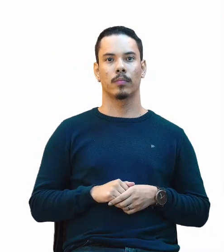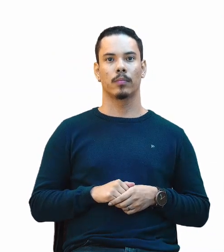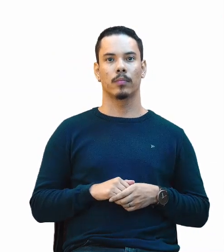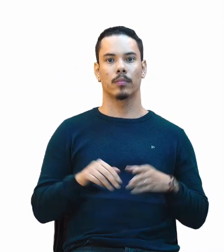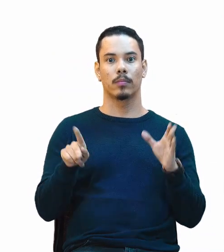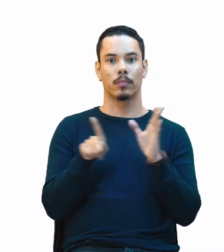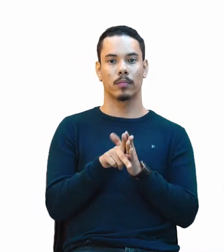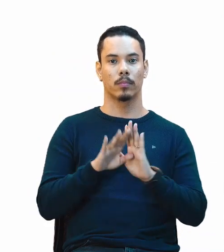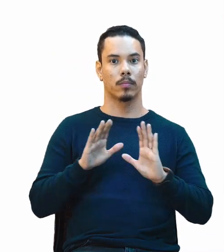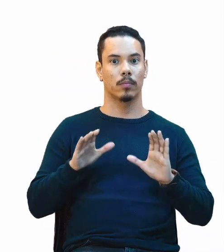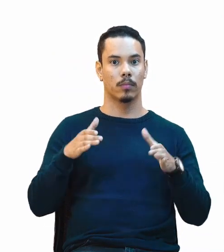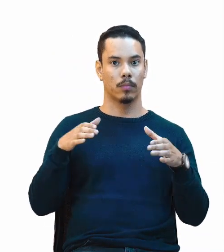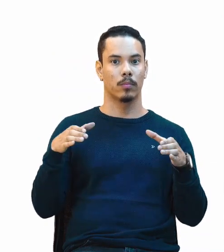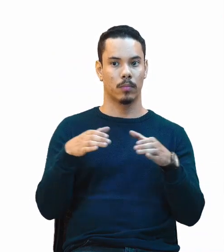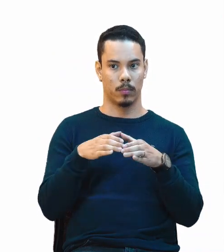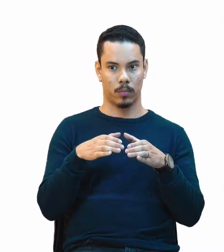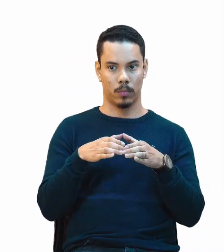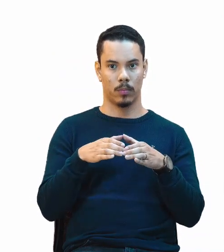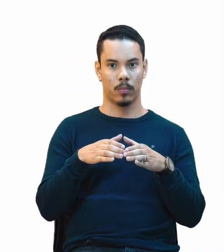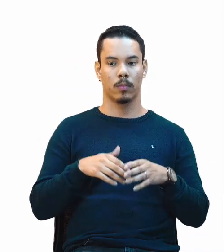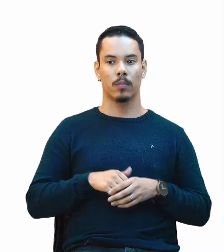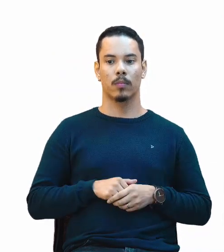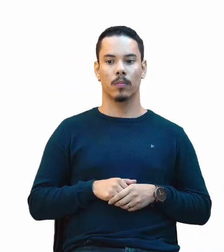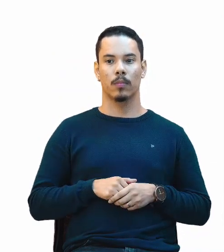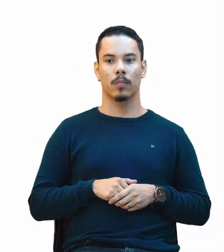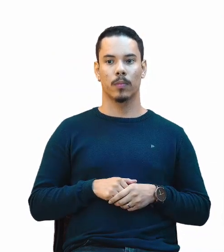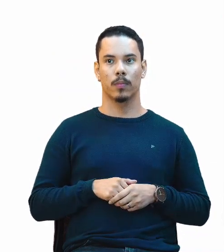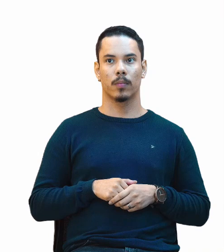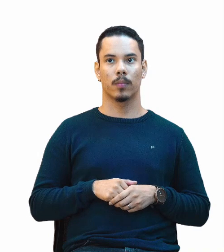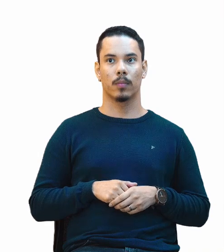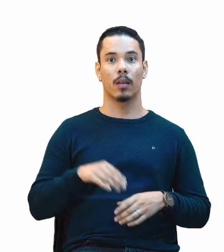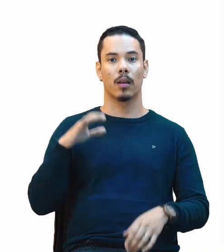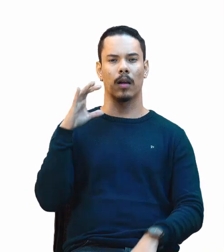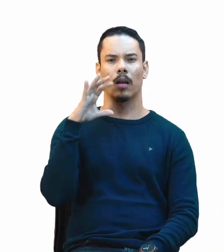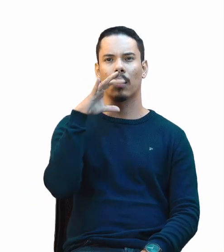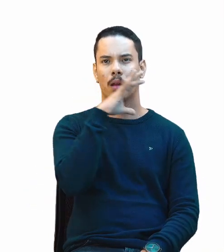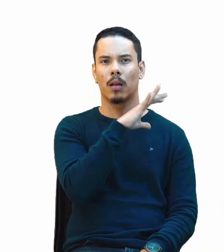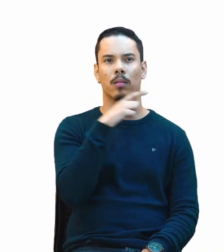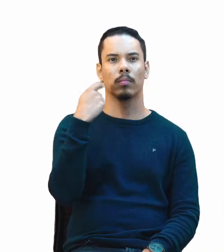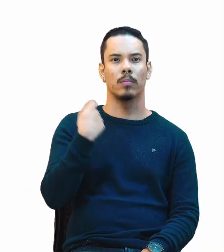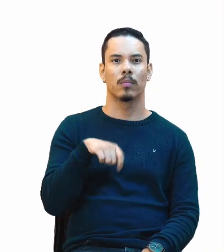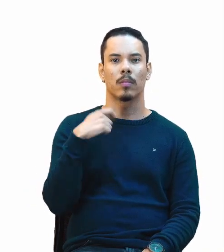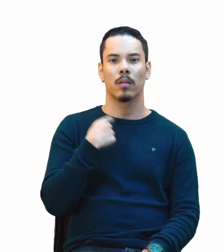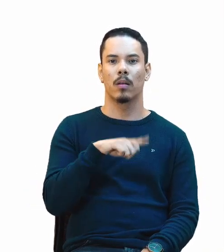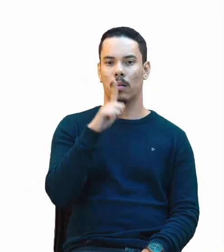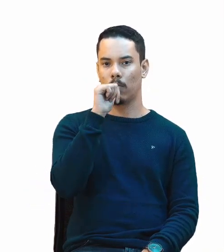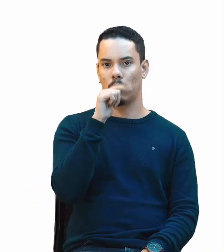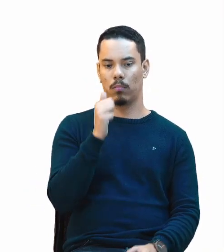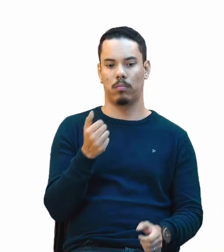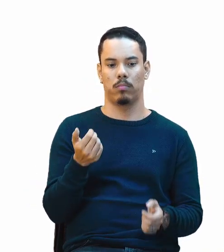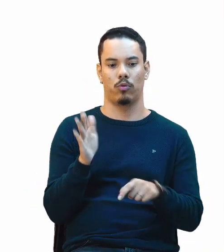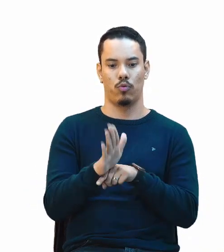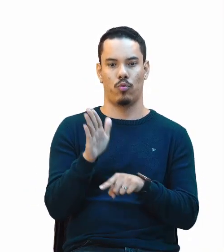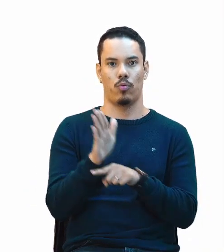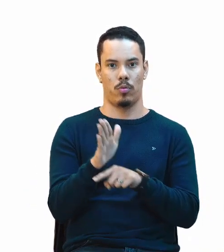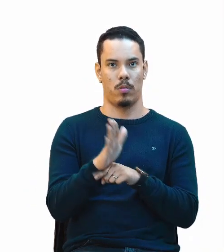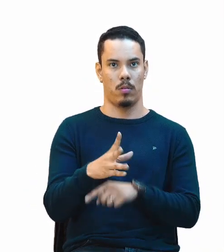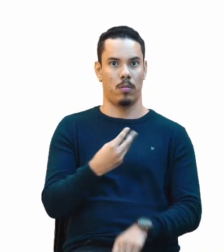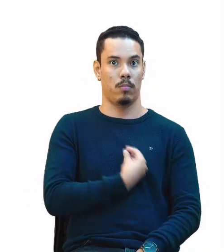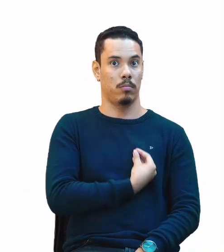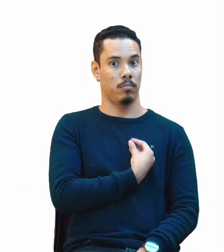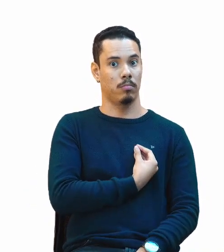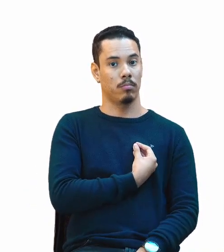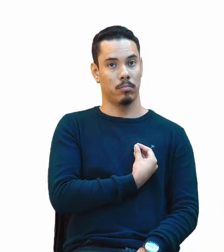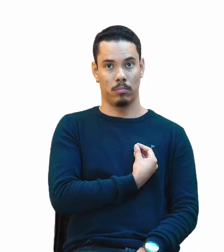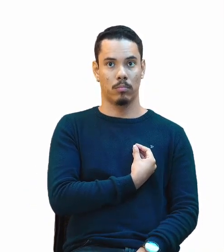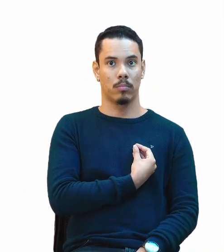destinada a esse grupo. Aquilo que é quente necessita de umidade para viver. Olha. E o